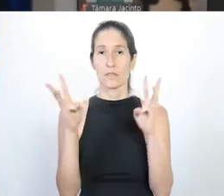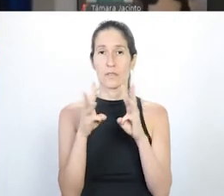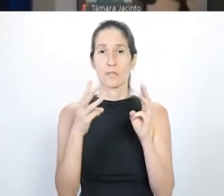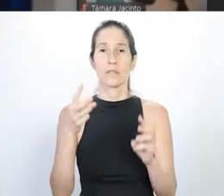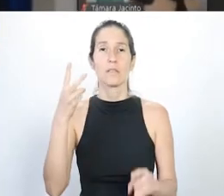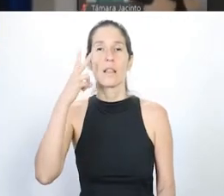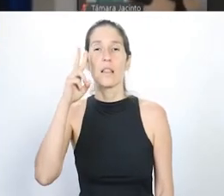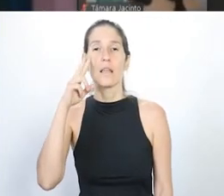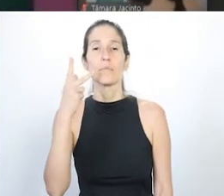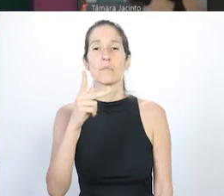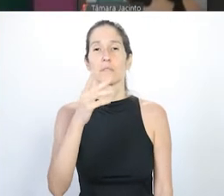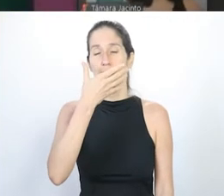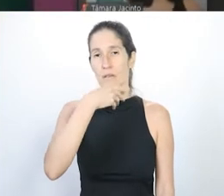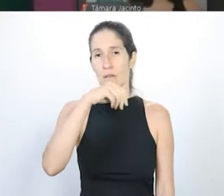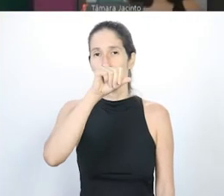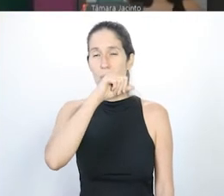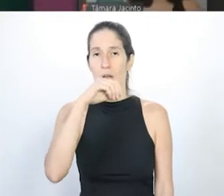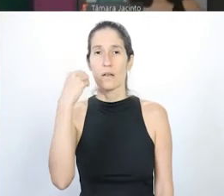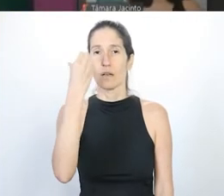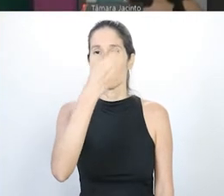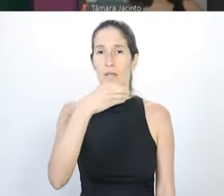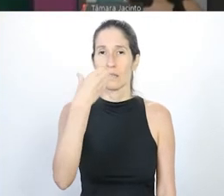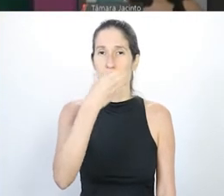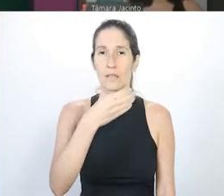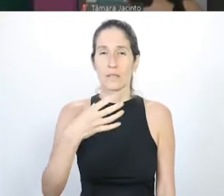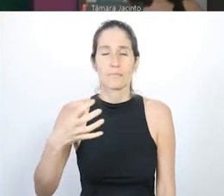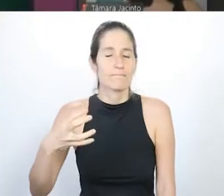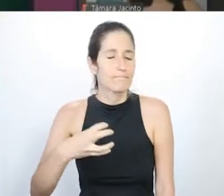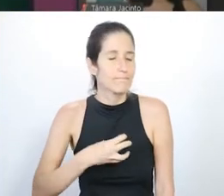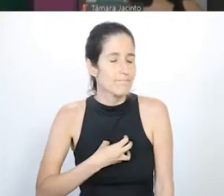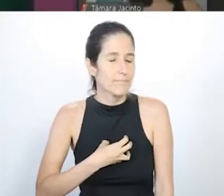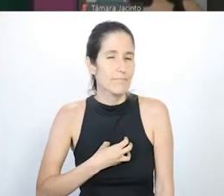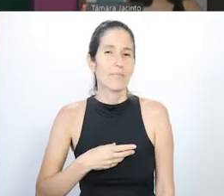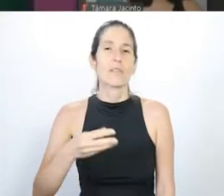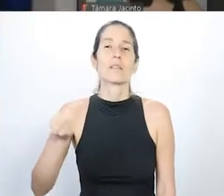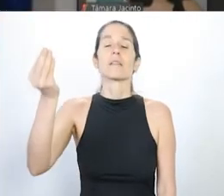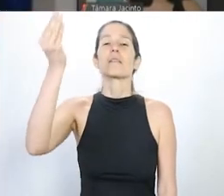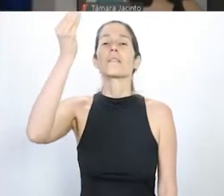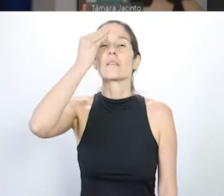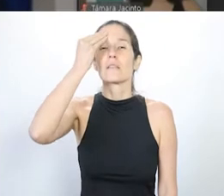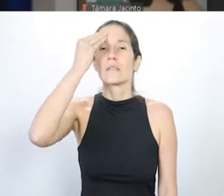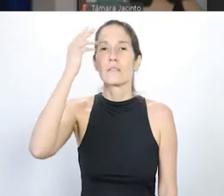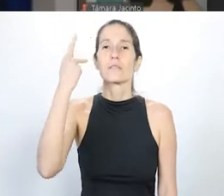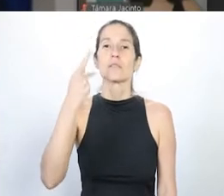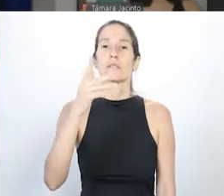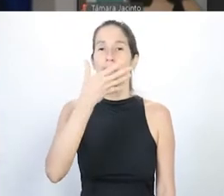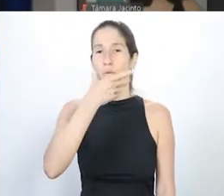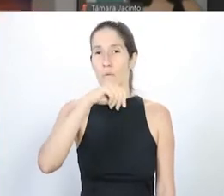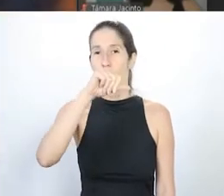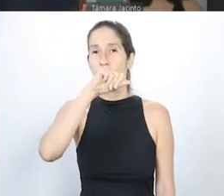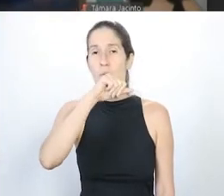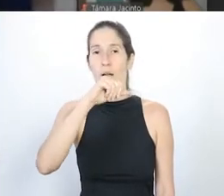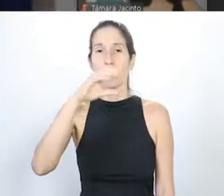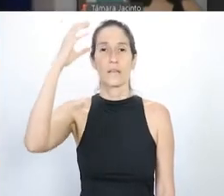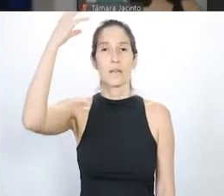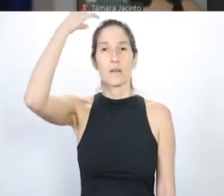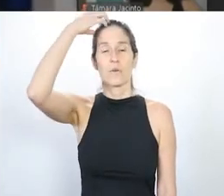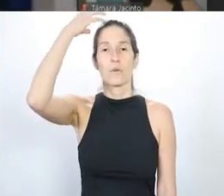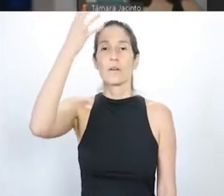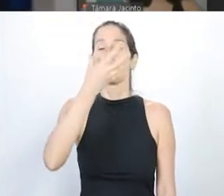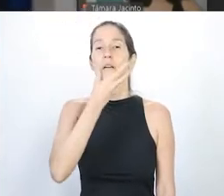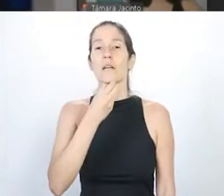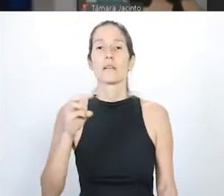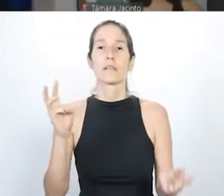cantar, que lhe marcou e que a senhora entendeu naquele momento que seu pai era Baracho e que aquelas pessoas que ficavam em torno